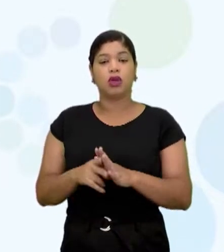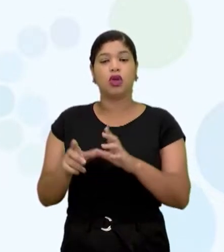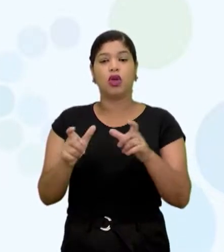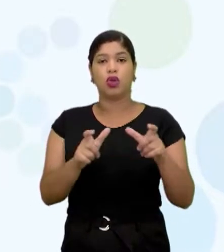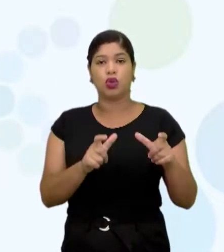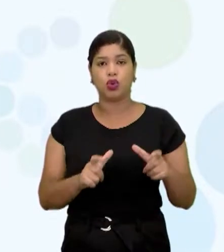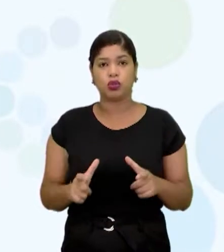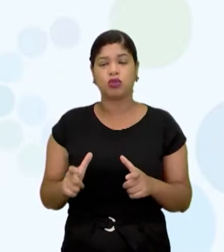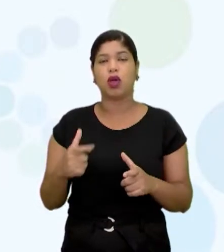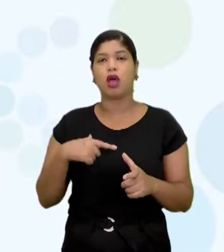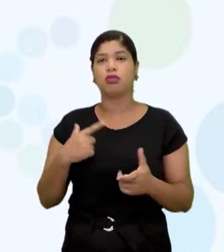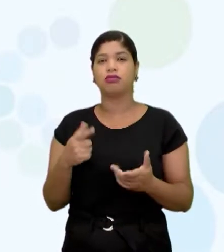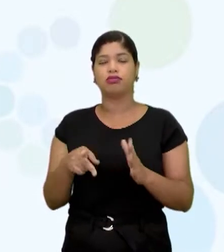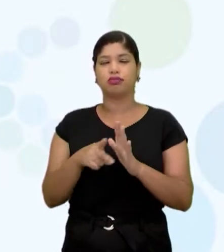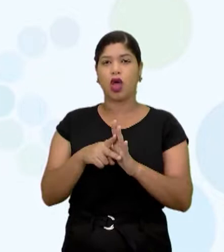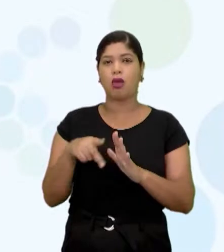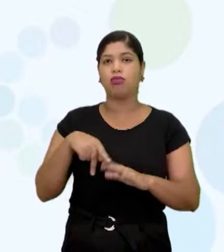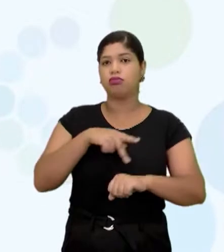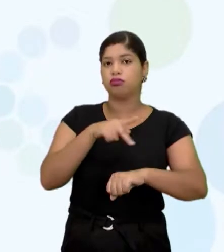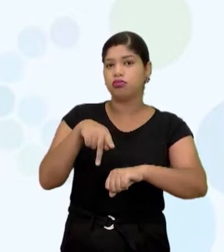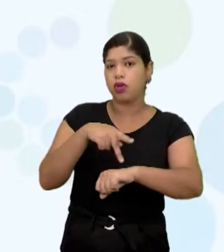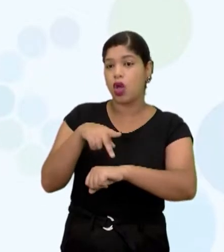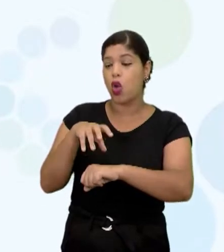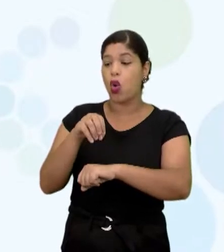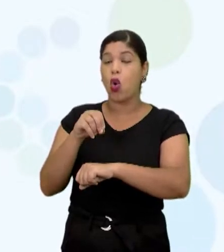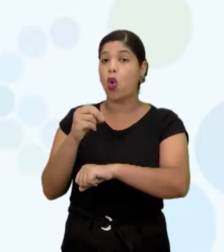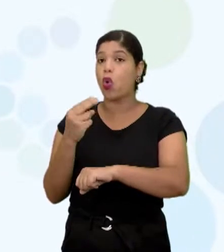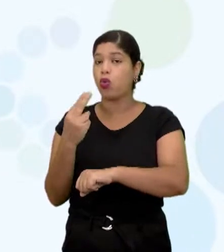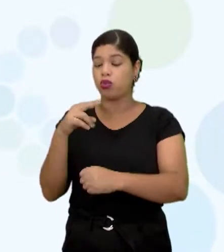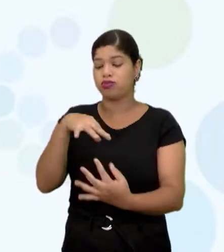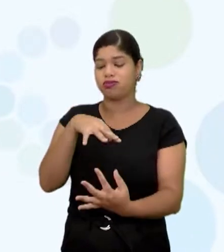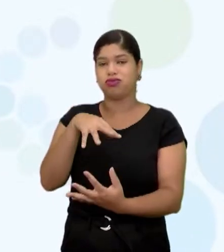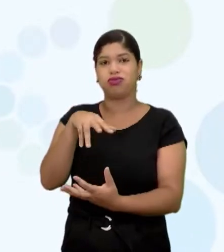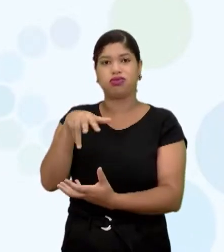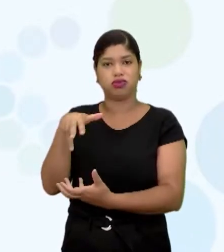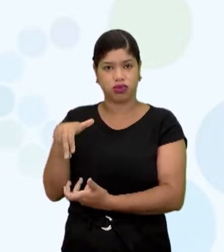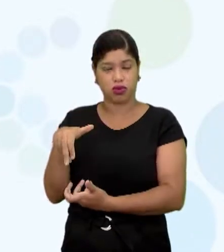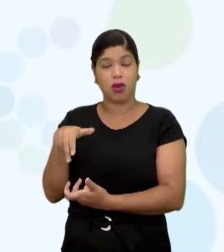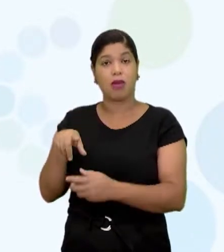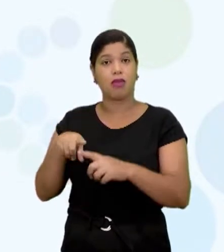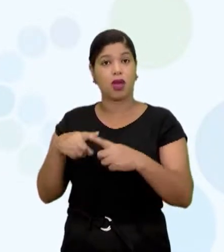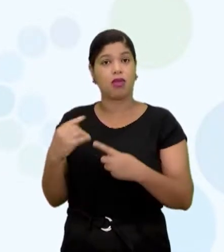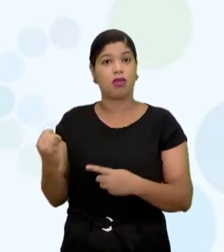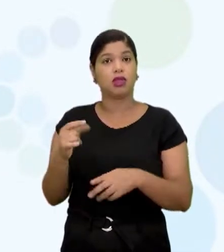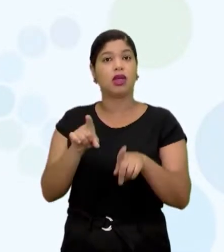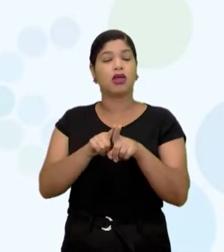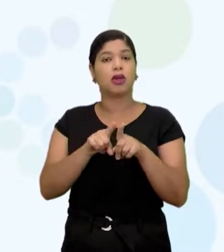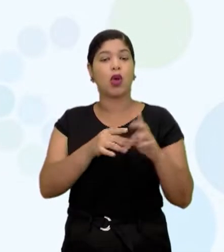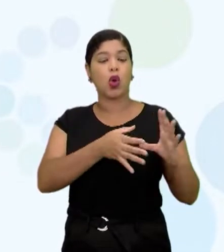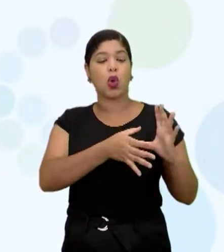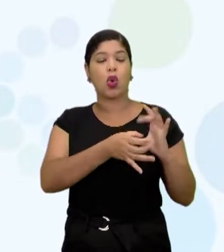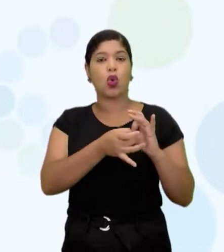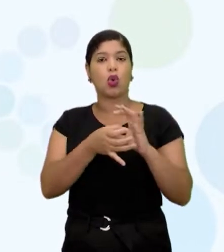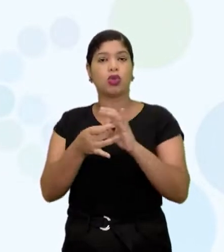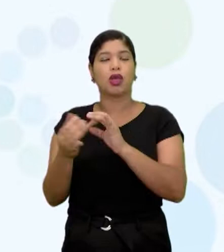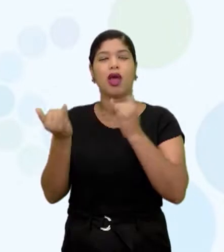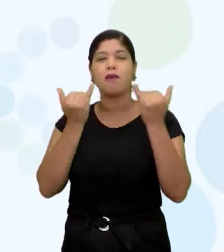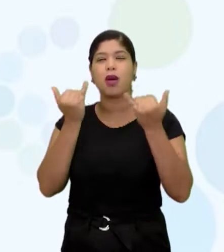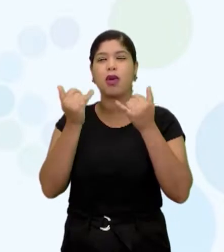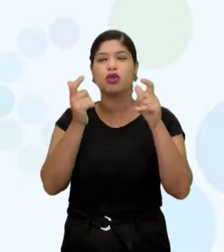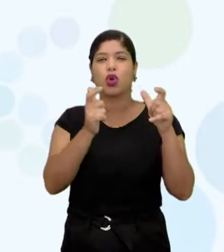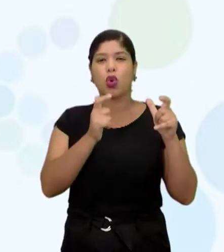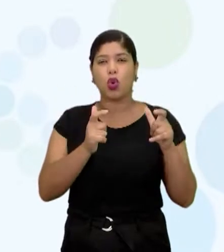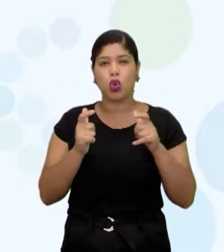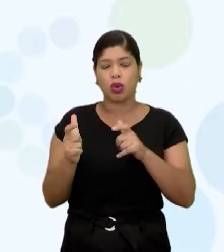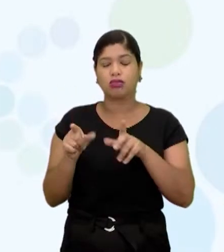Regional nacional ou global contextualizando os conhecimentos em sua realidade local